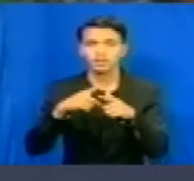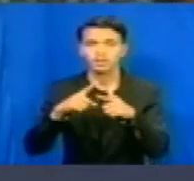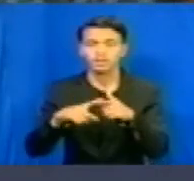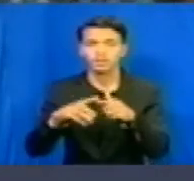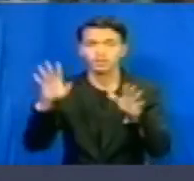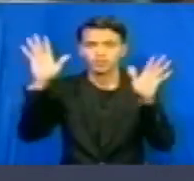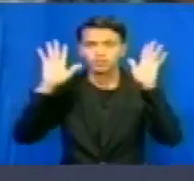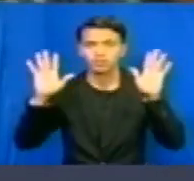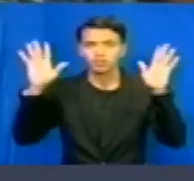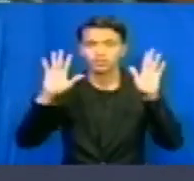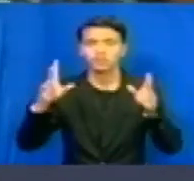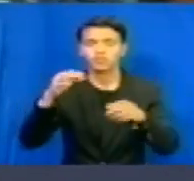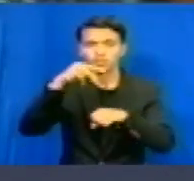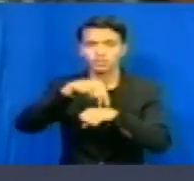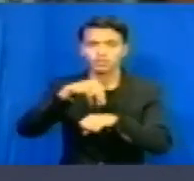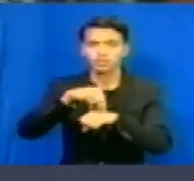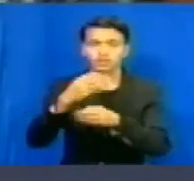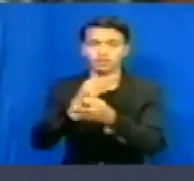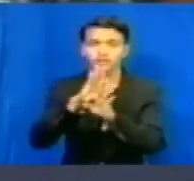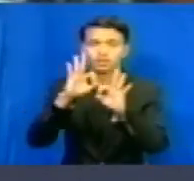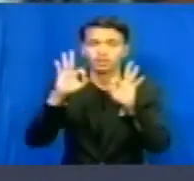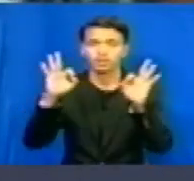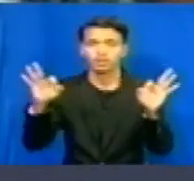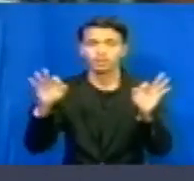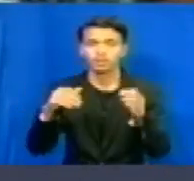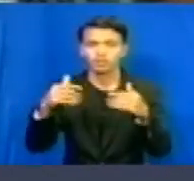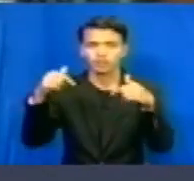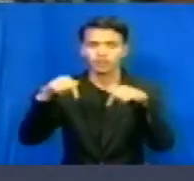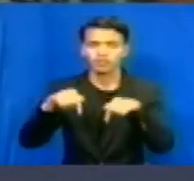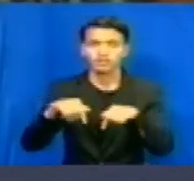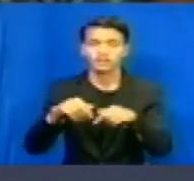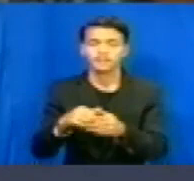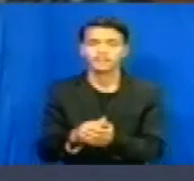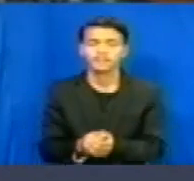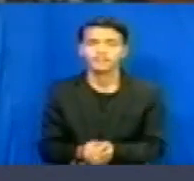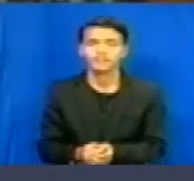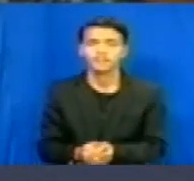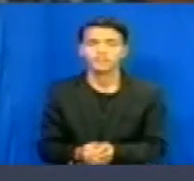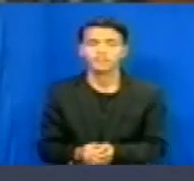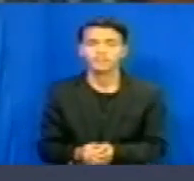domingo, depois de missa, diálogo aberto e Janê, pode